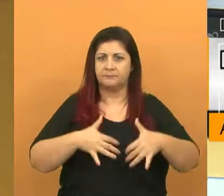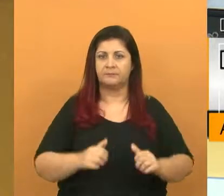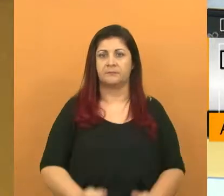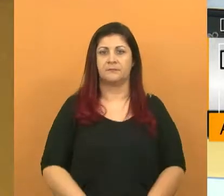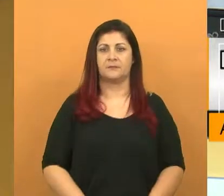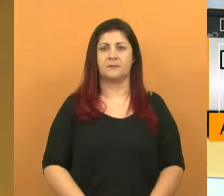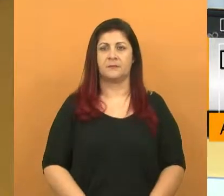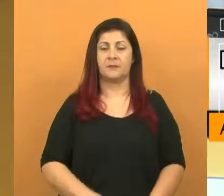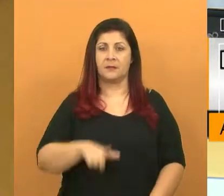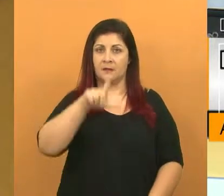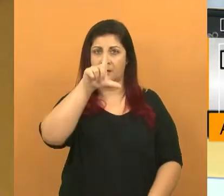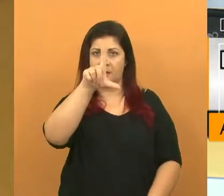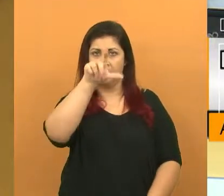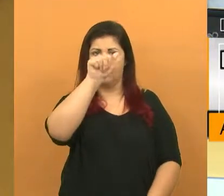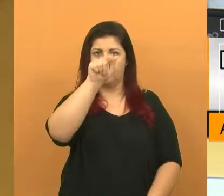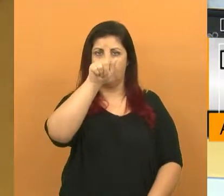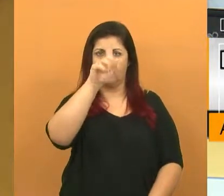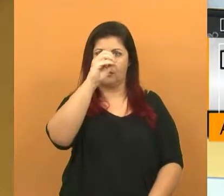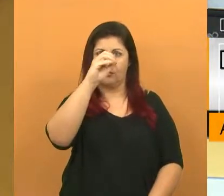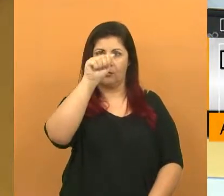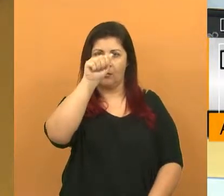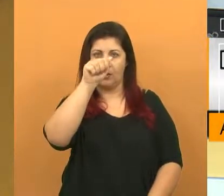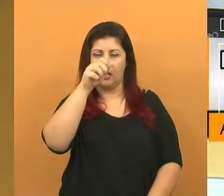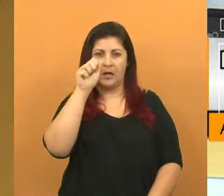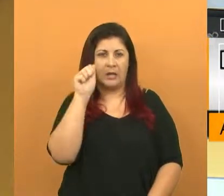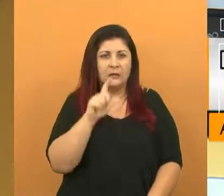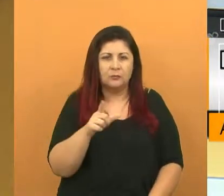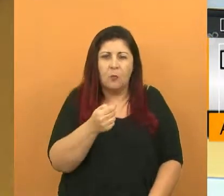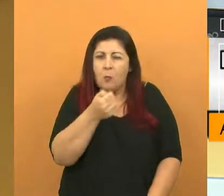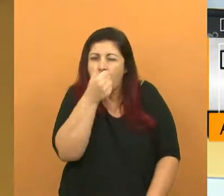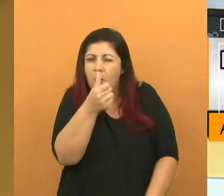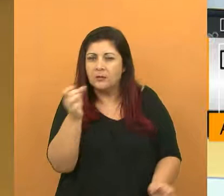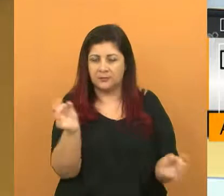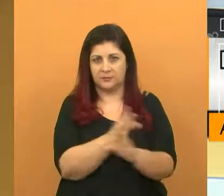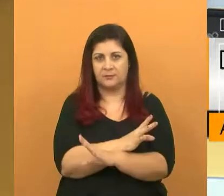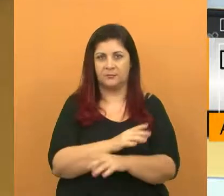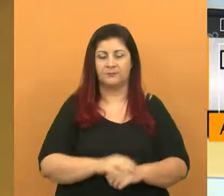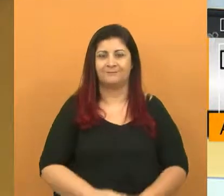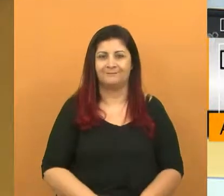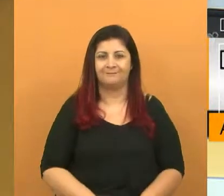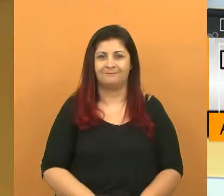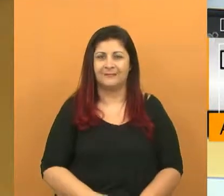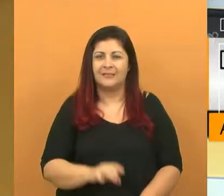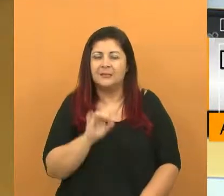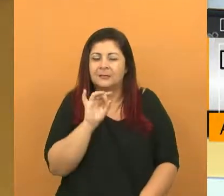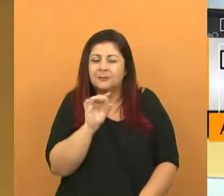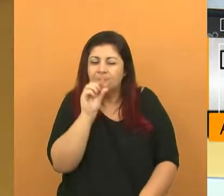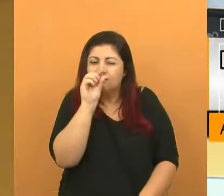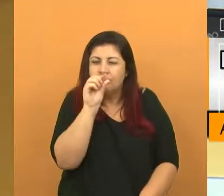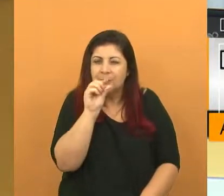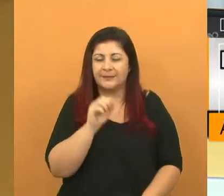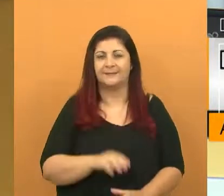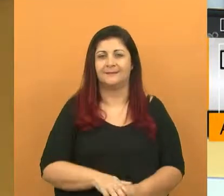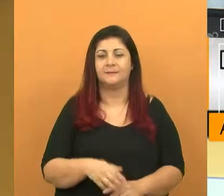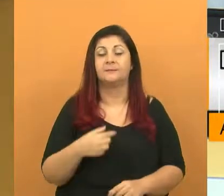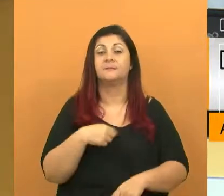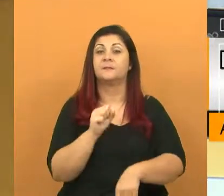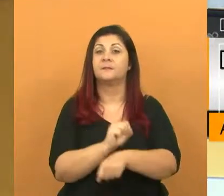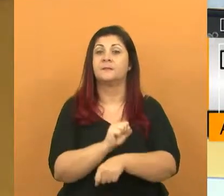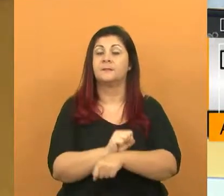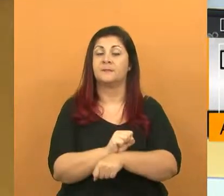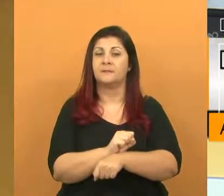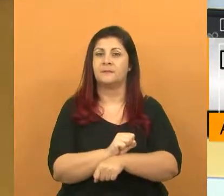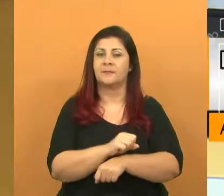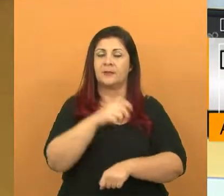deixamos o lagoa azul na boca da caçapa só falta agora empurrar a bola para dentro da caçapa e eu espero que a